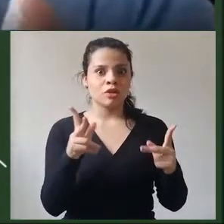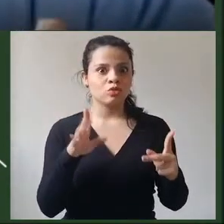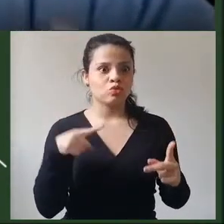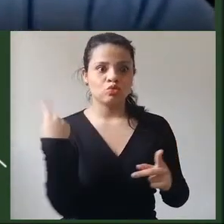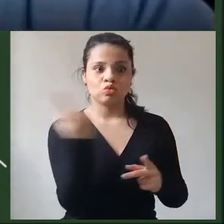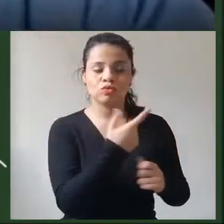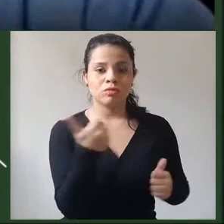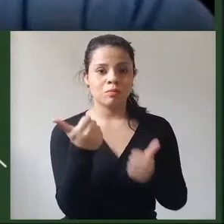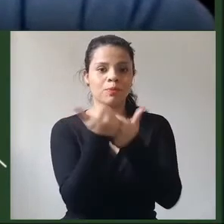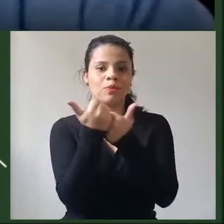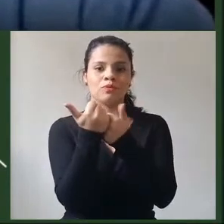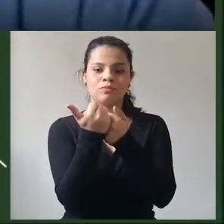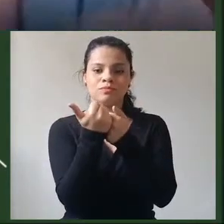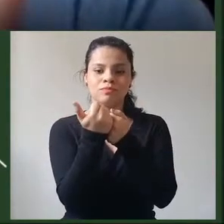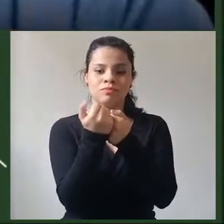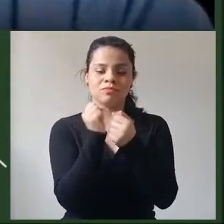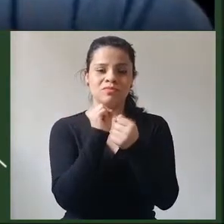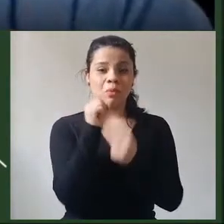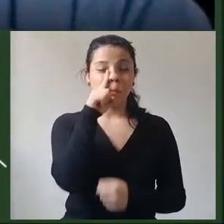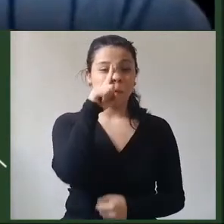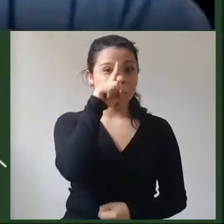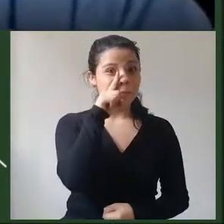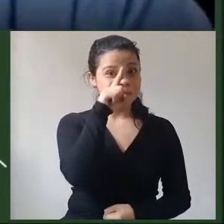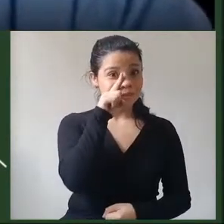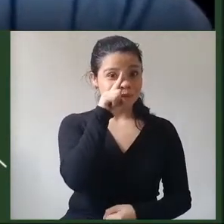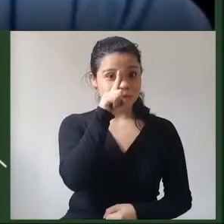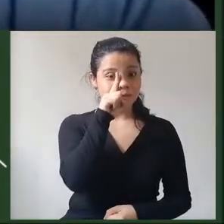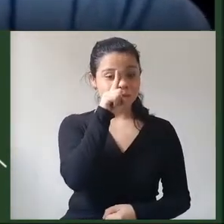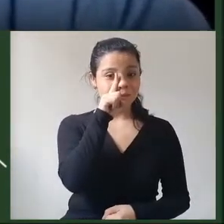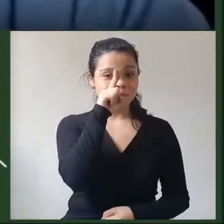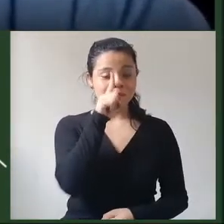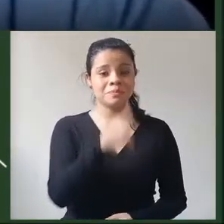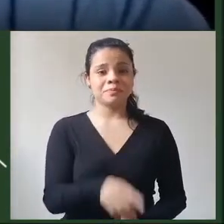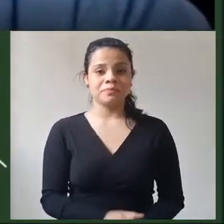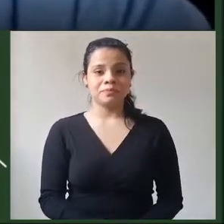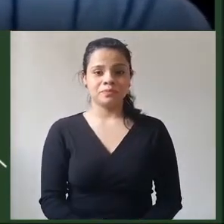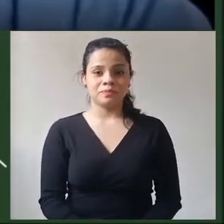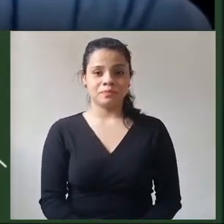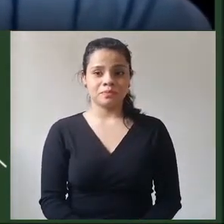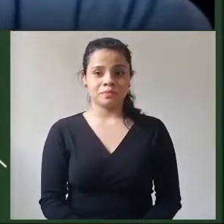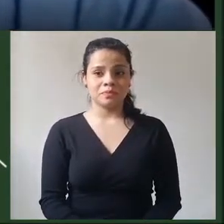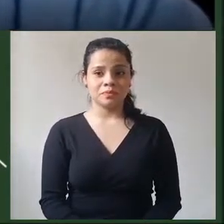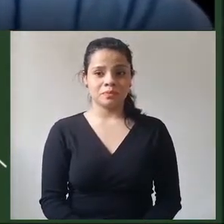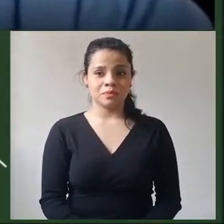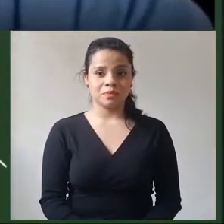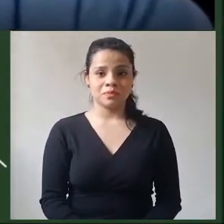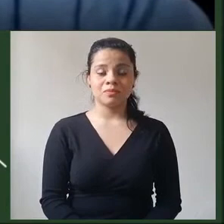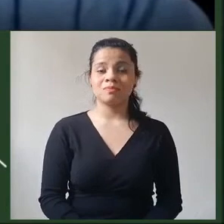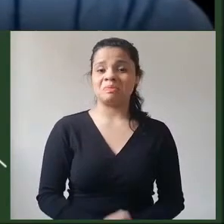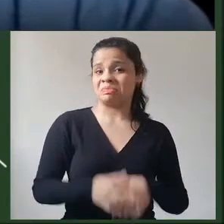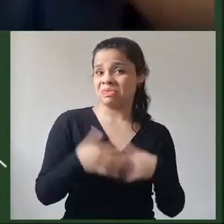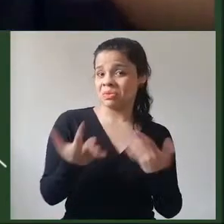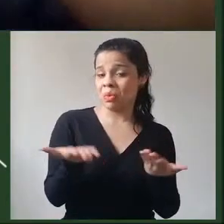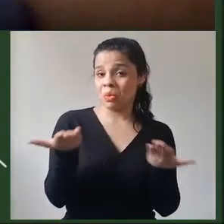em realidade, todos estamos juntos nessa situação de perigo